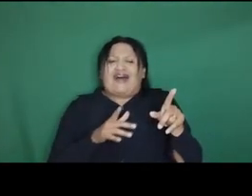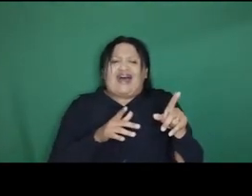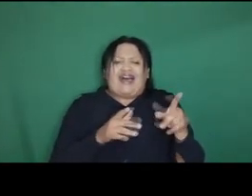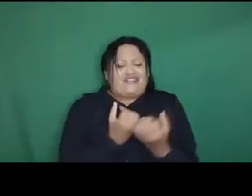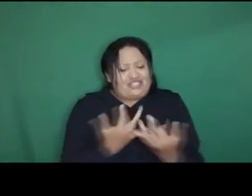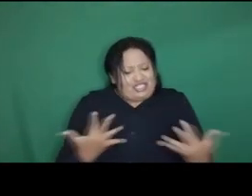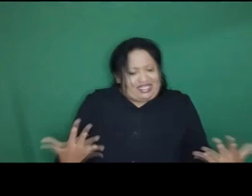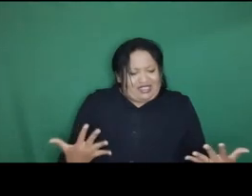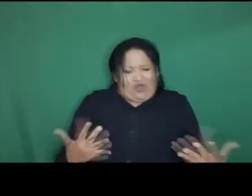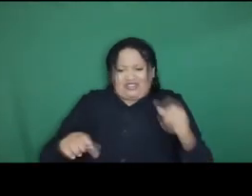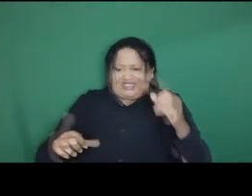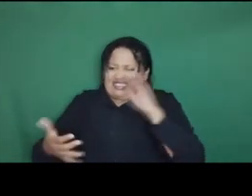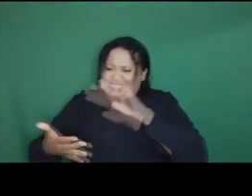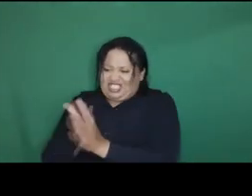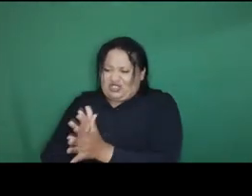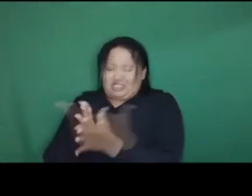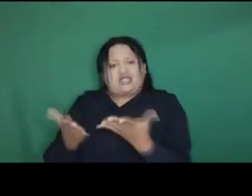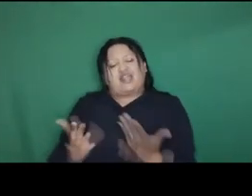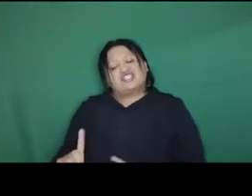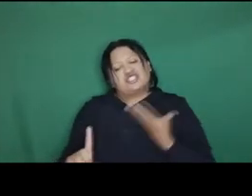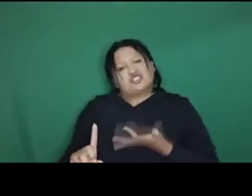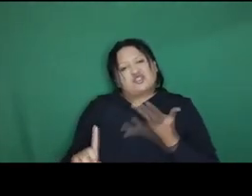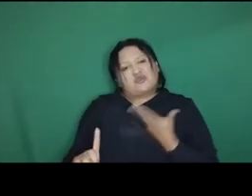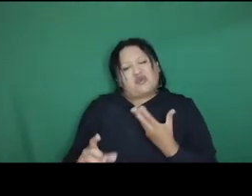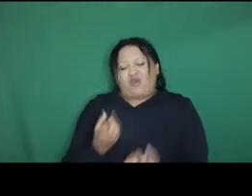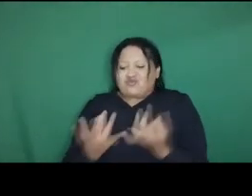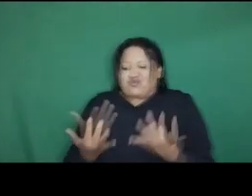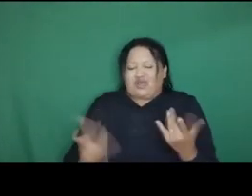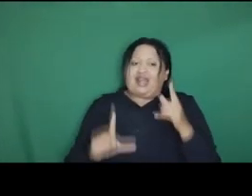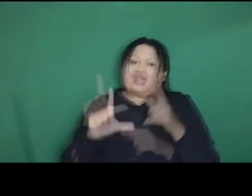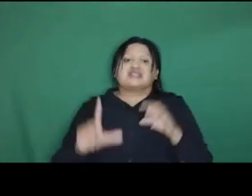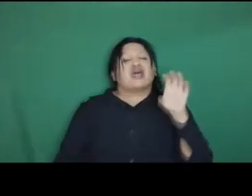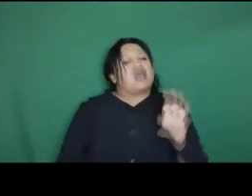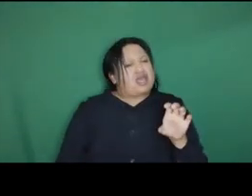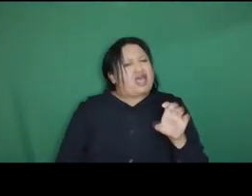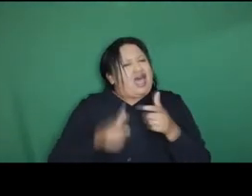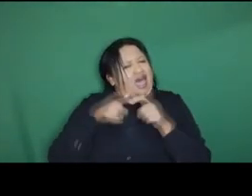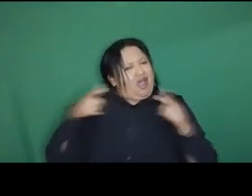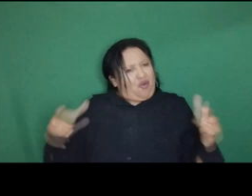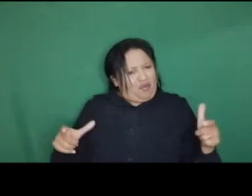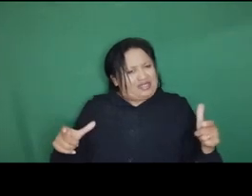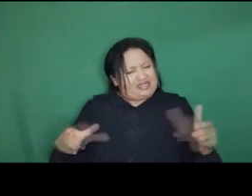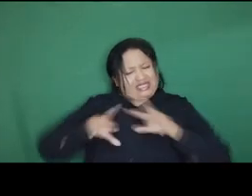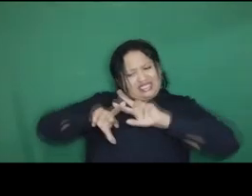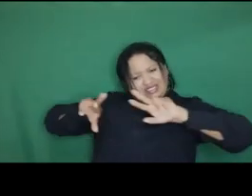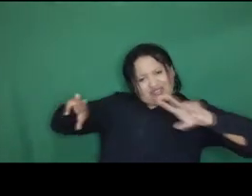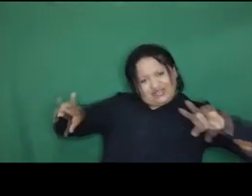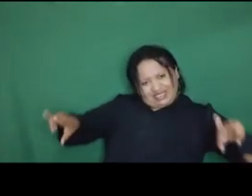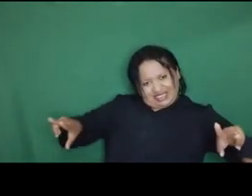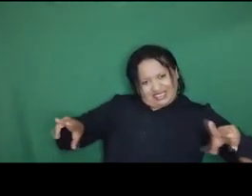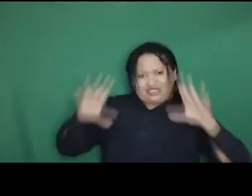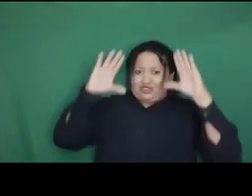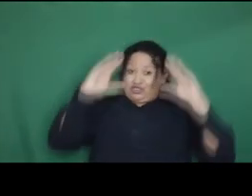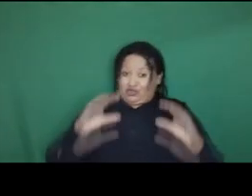nativa ela é destruída Então ela estimula né e a letra é aumento da